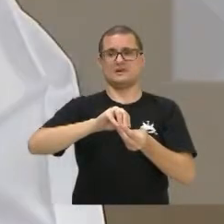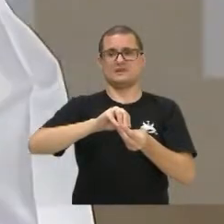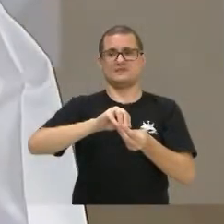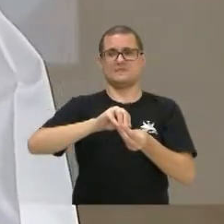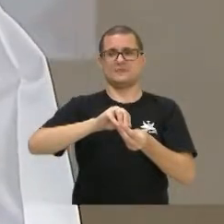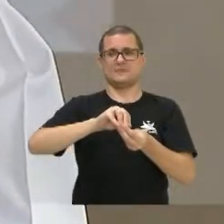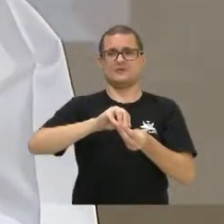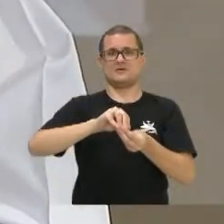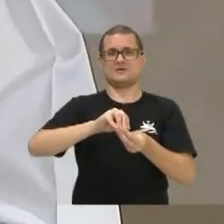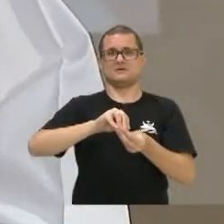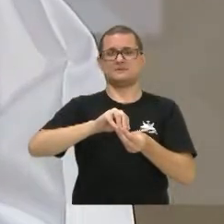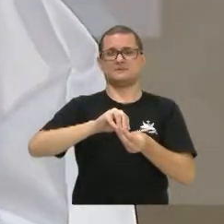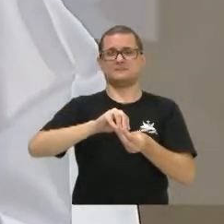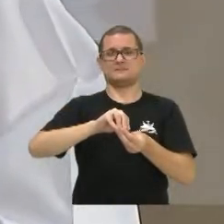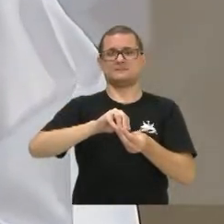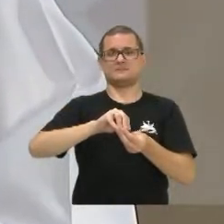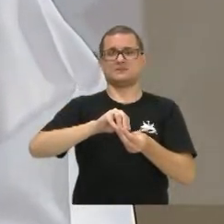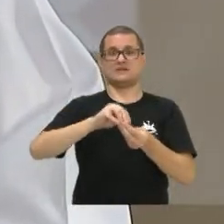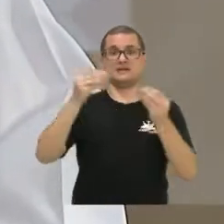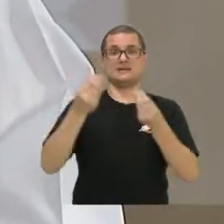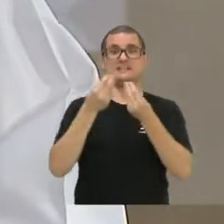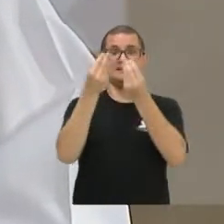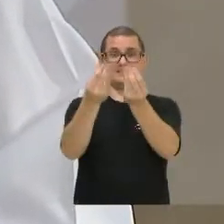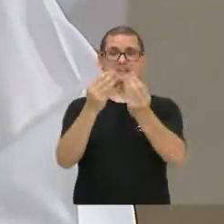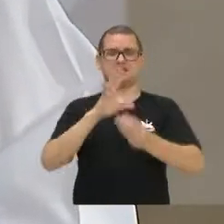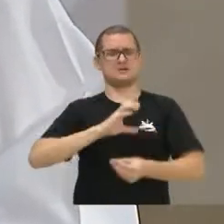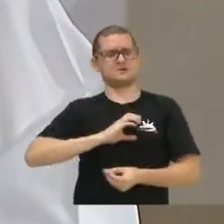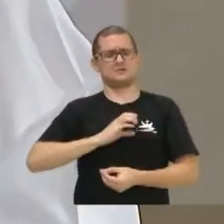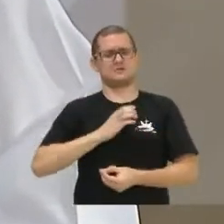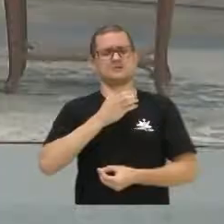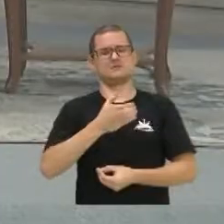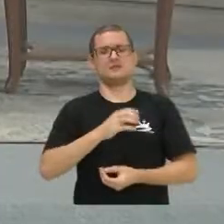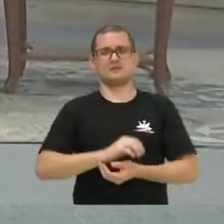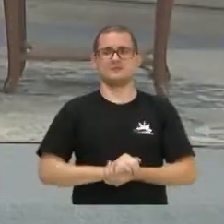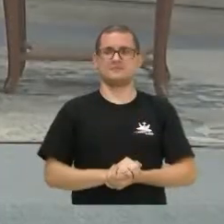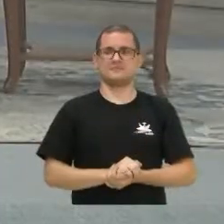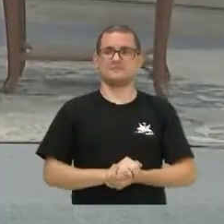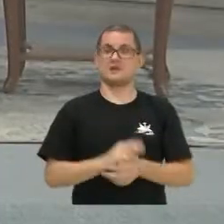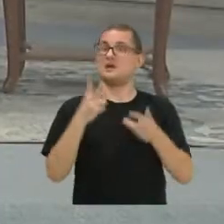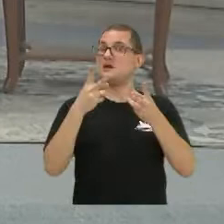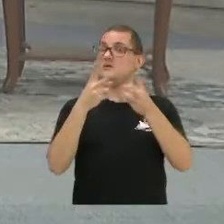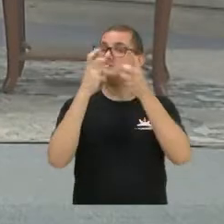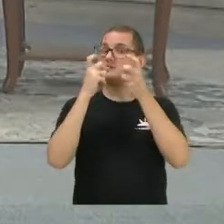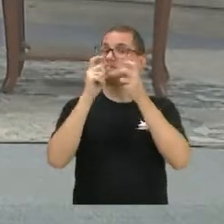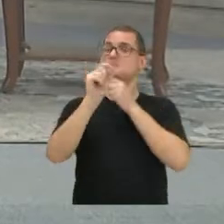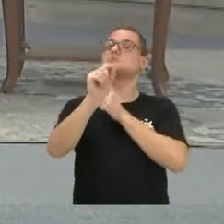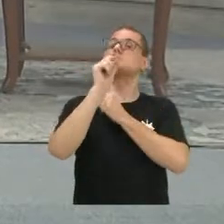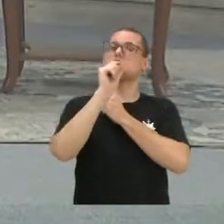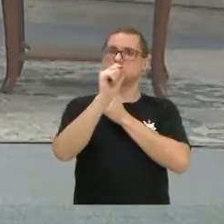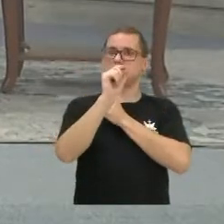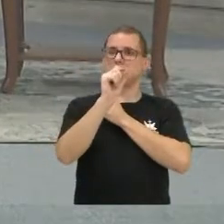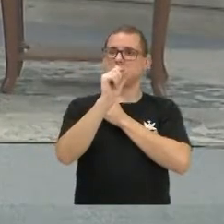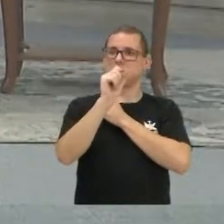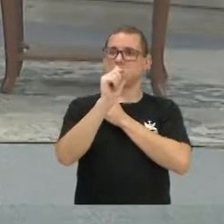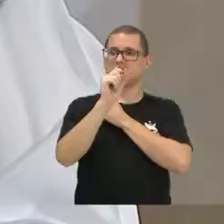e logo a seguir e dar coragem e pode ver que aqui